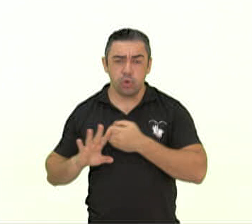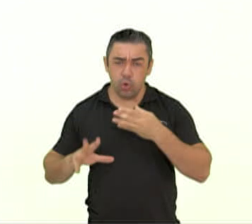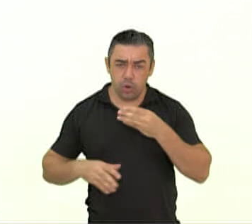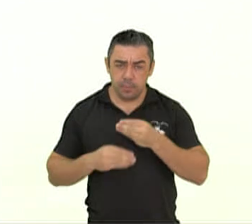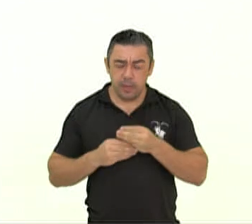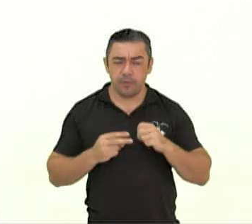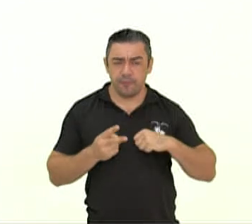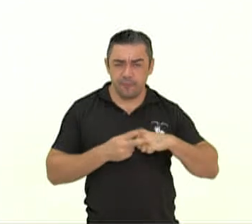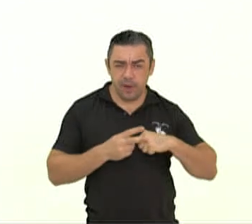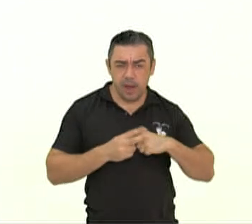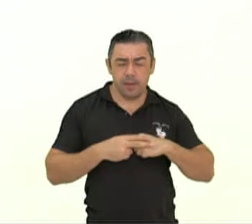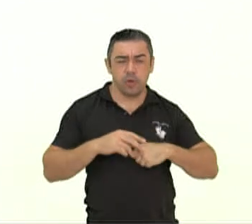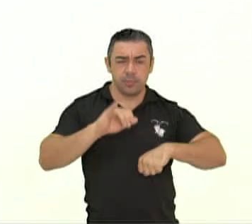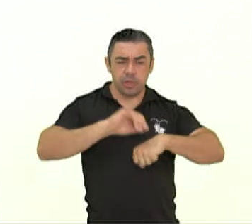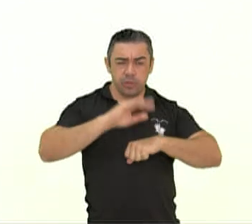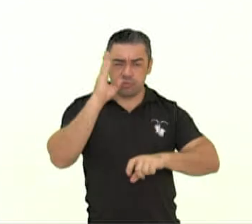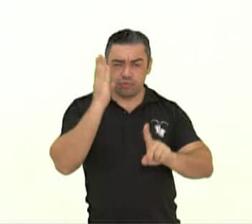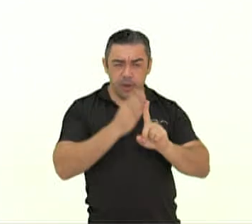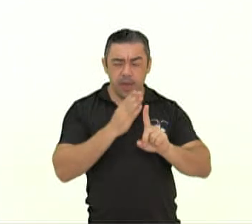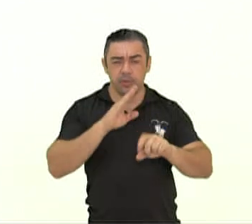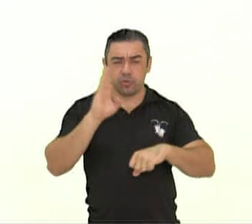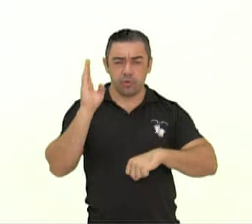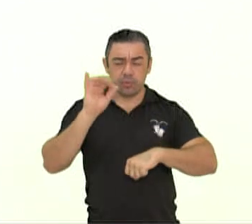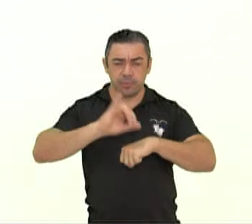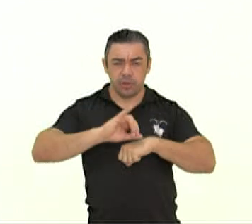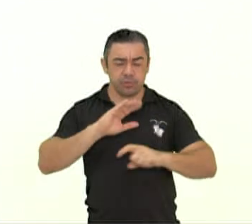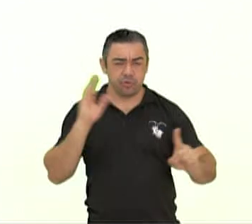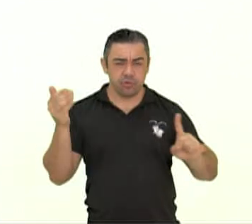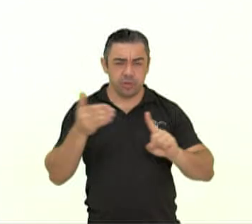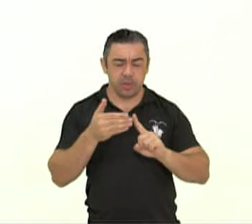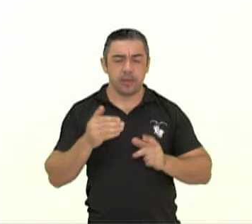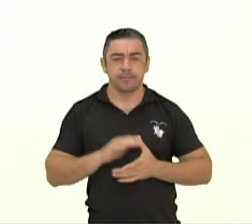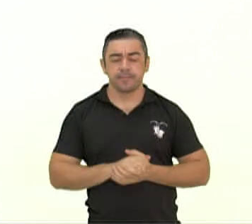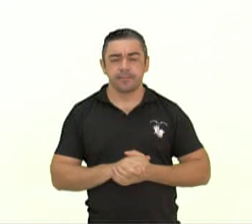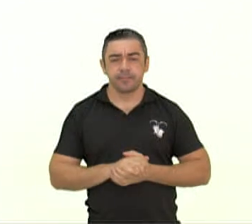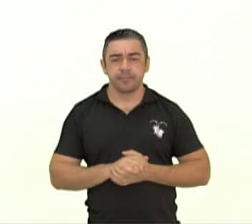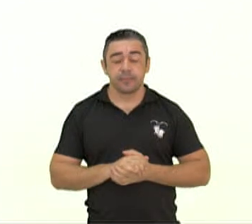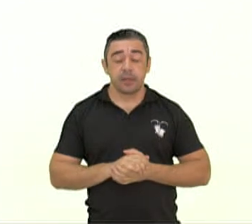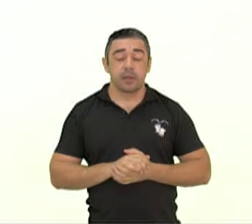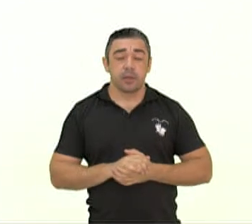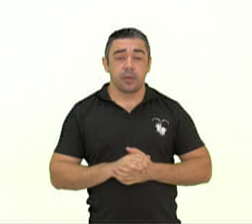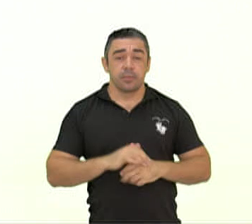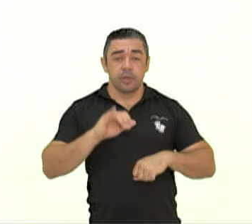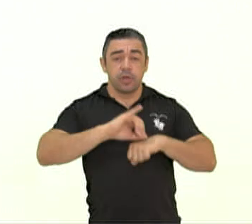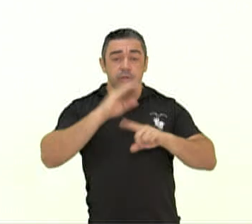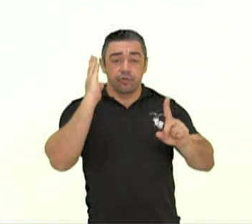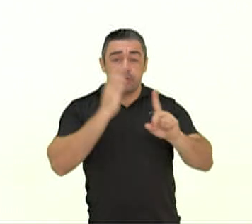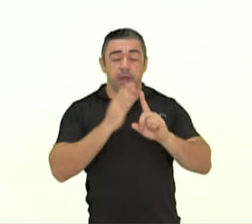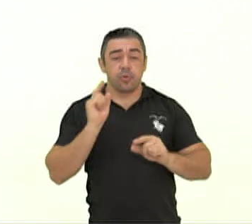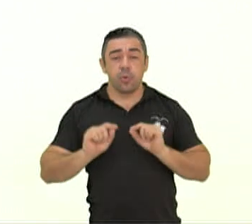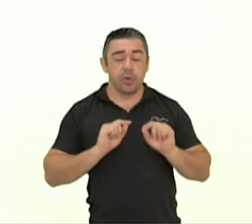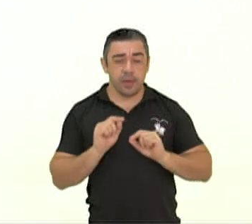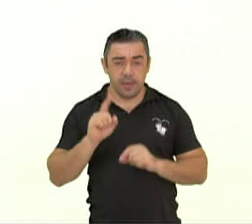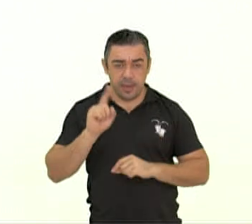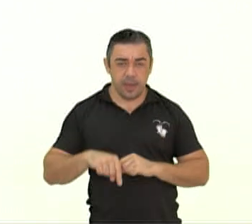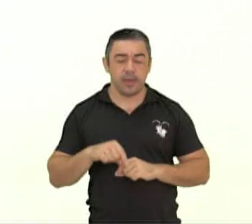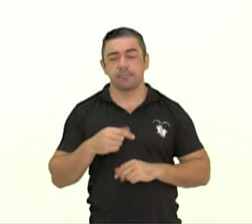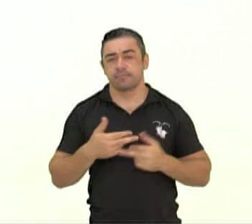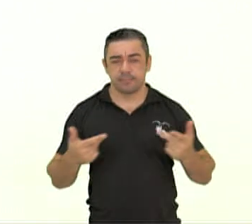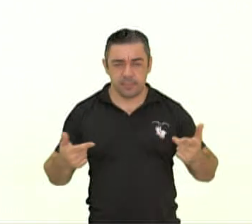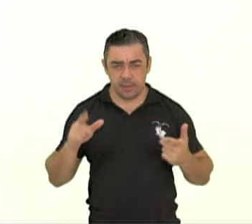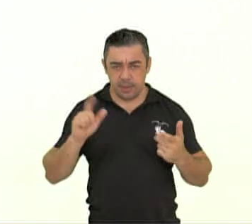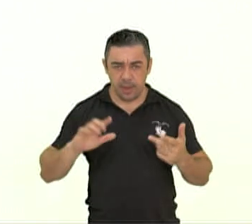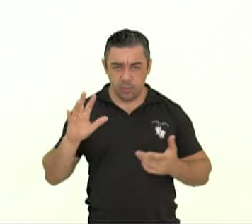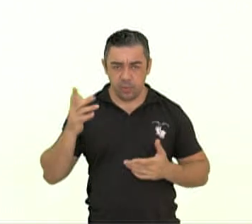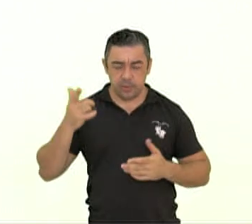verbais, objeto direto, objeto indireto, complemento nominais e agente da passiva. Objeto direto indica o elemento que sofre